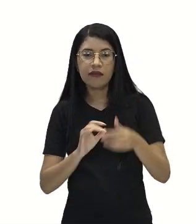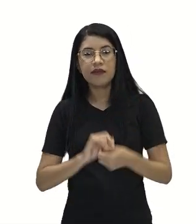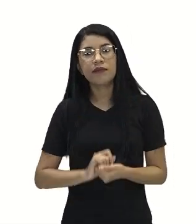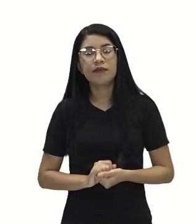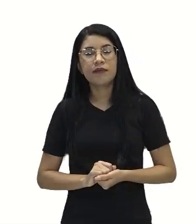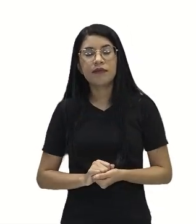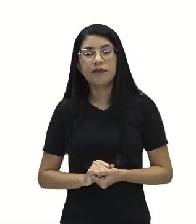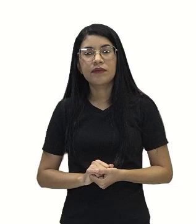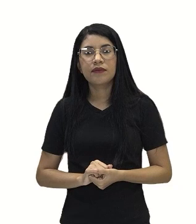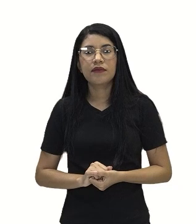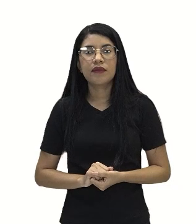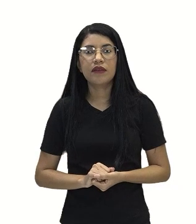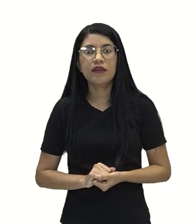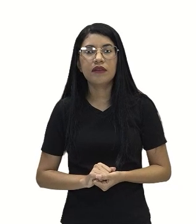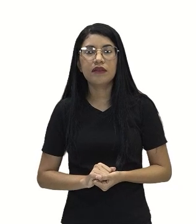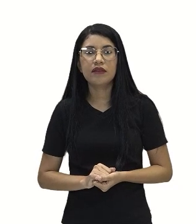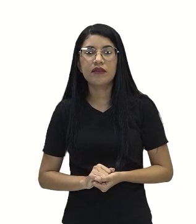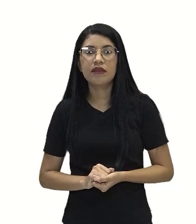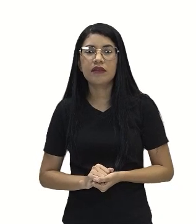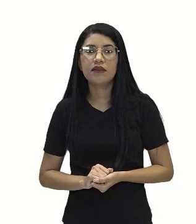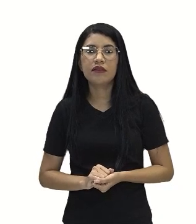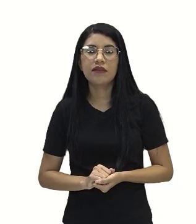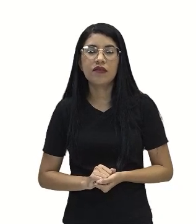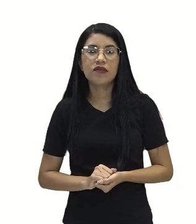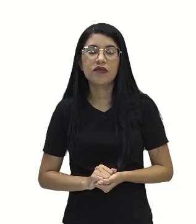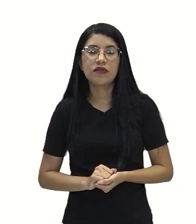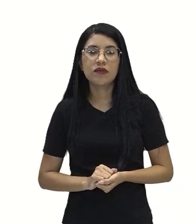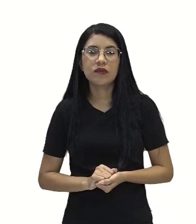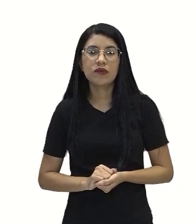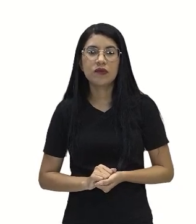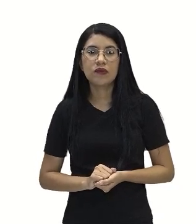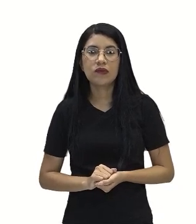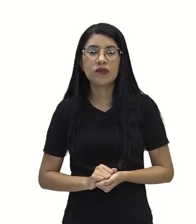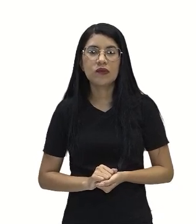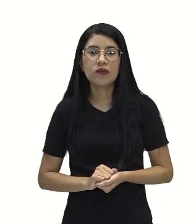conta toda. Beleza, qual era o número? Ó,